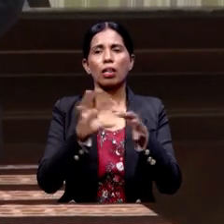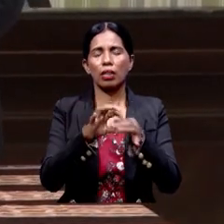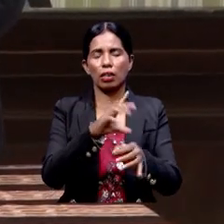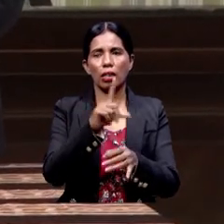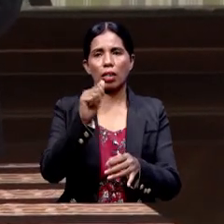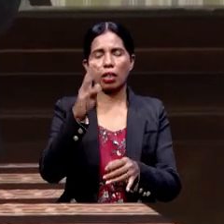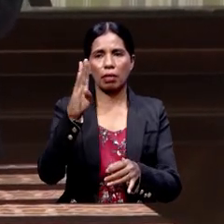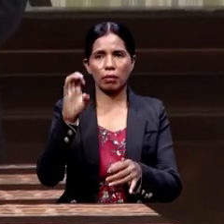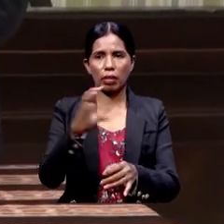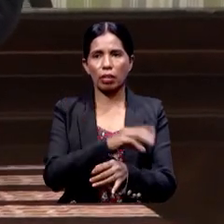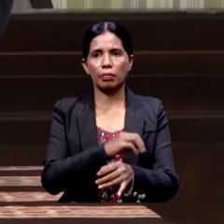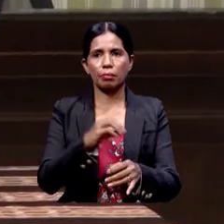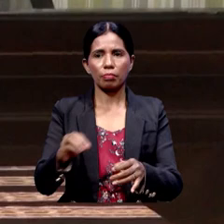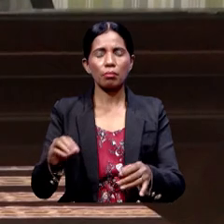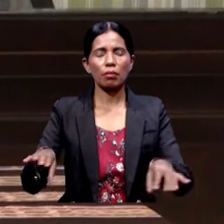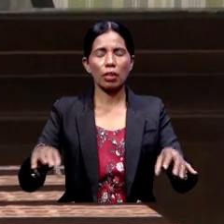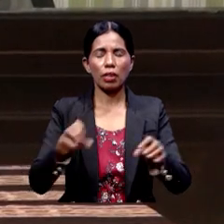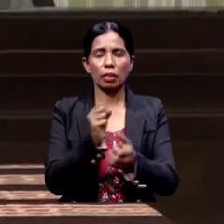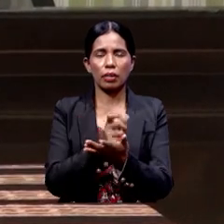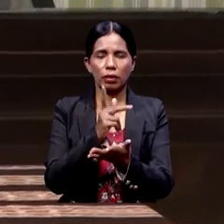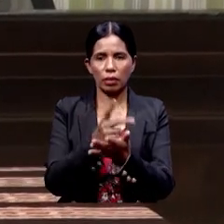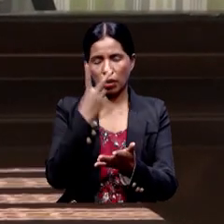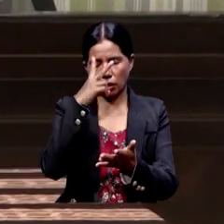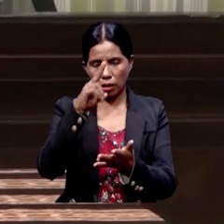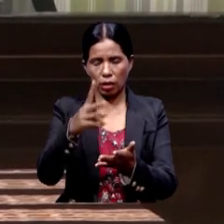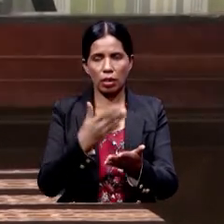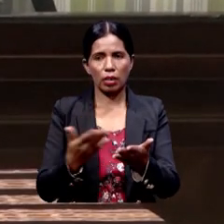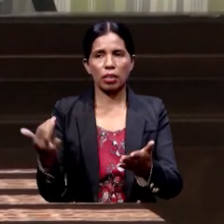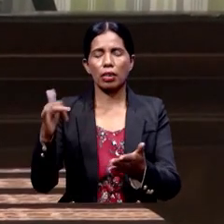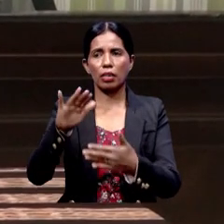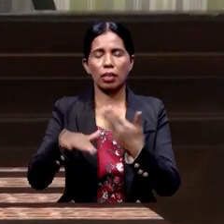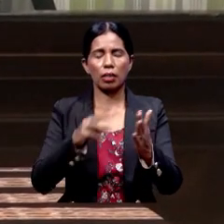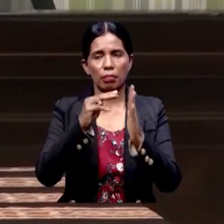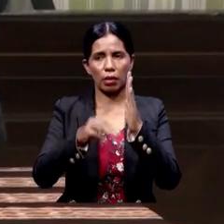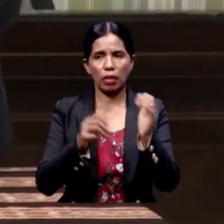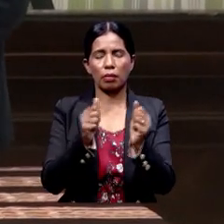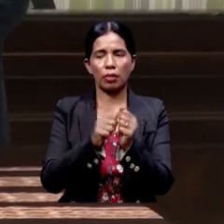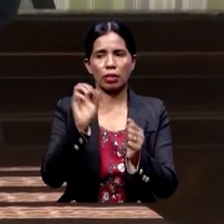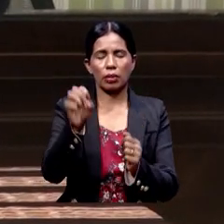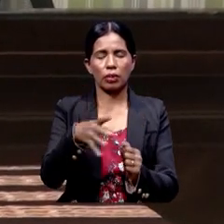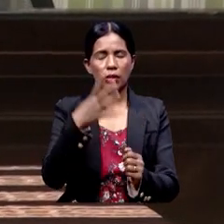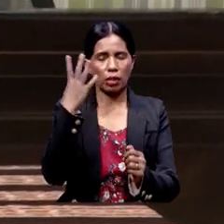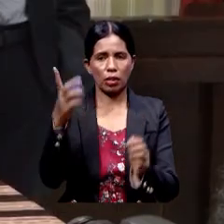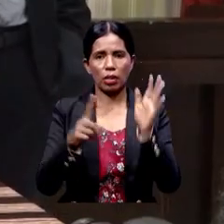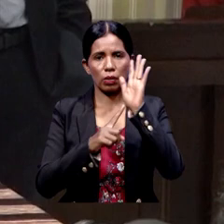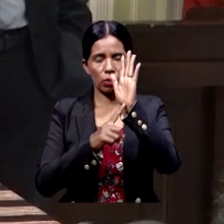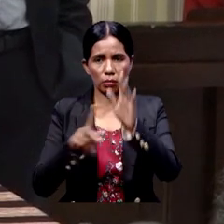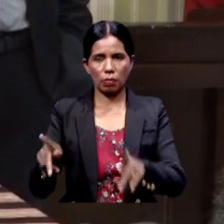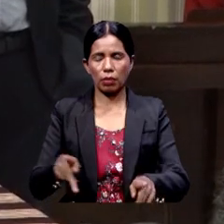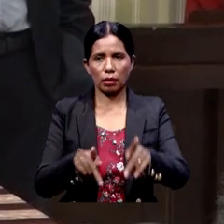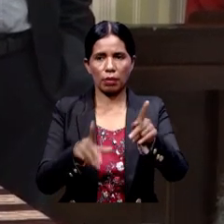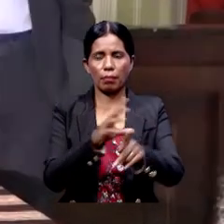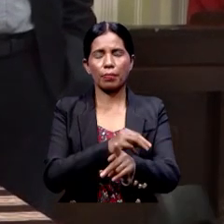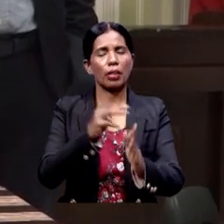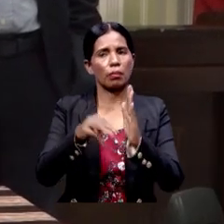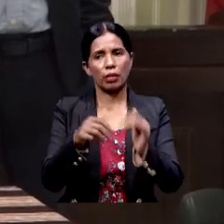TV. Hafo em contrato, Secom se halo avaliação bo produto hirak nebe, Media Sanulo Racing Hat ne fo saiba público. Além de ne,